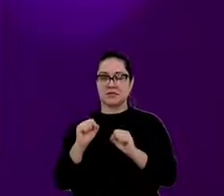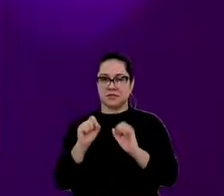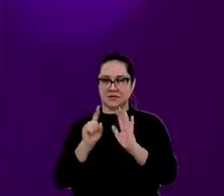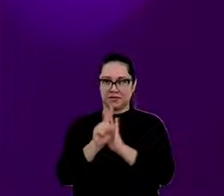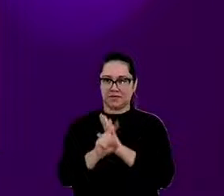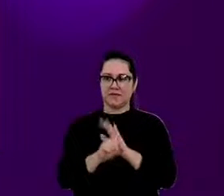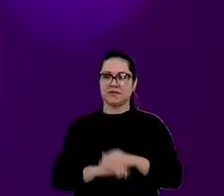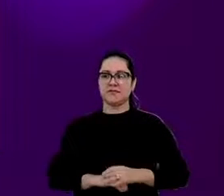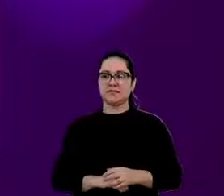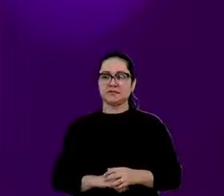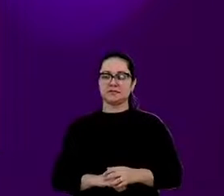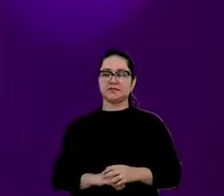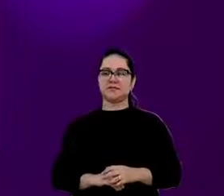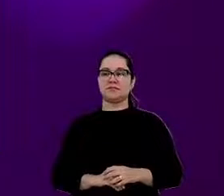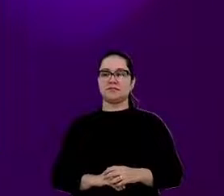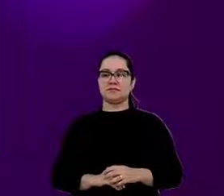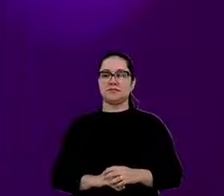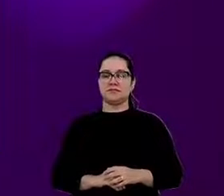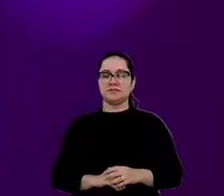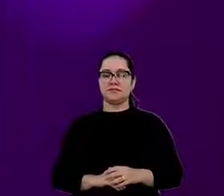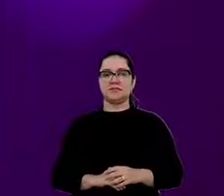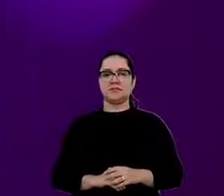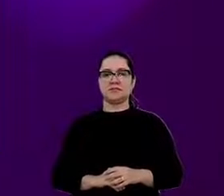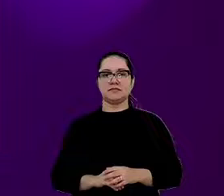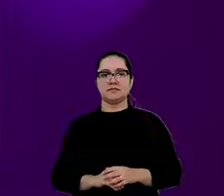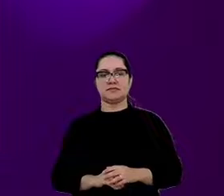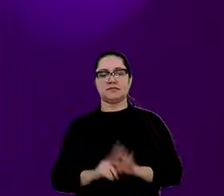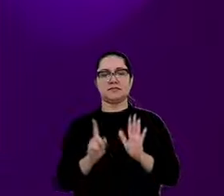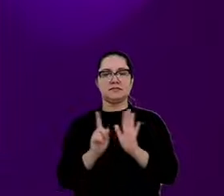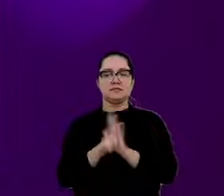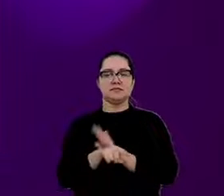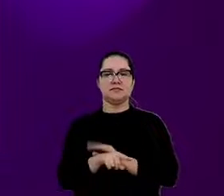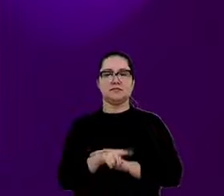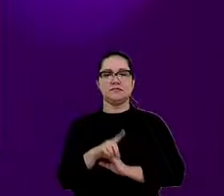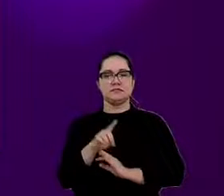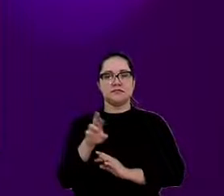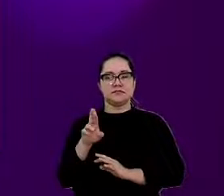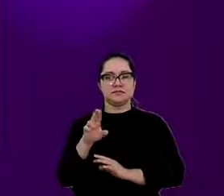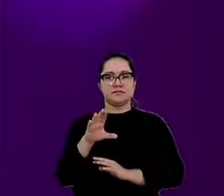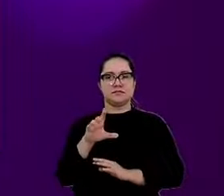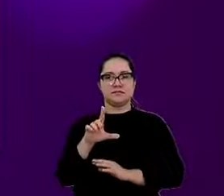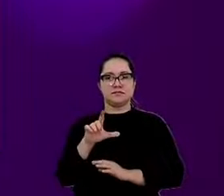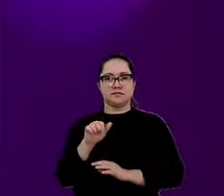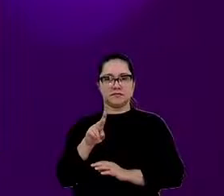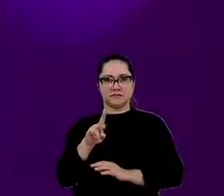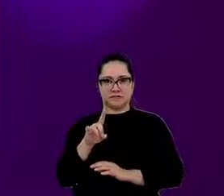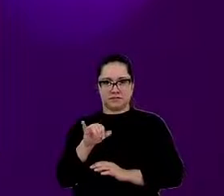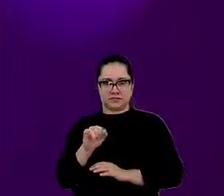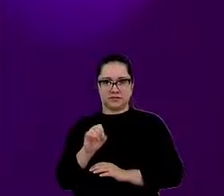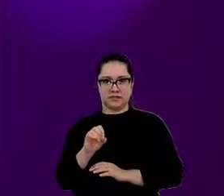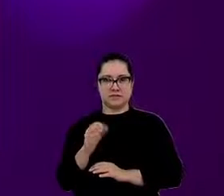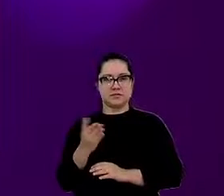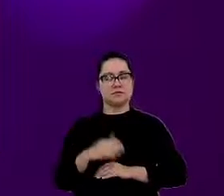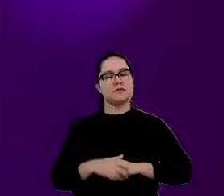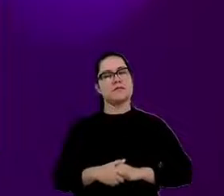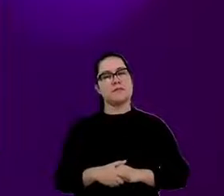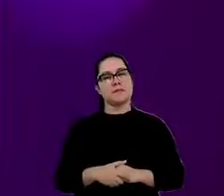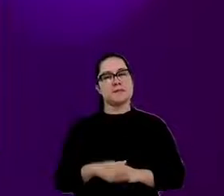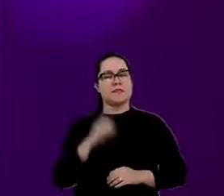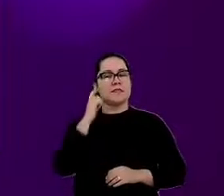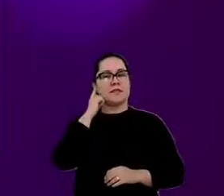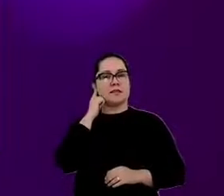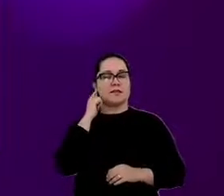vontade. Vou fazer a pergunta aqui para o Dr. Cláudio Domênico. Doutor Cláudio Domênico, em relação